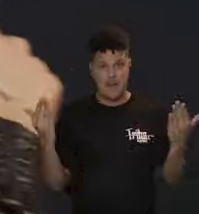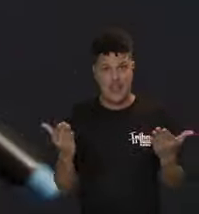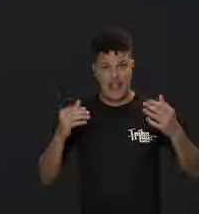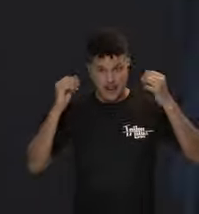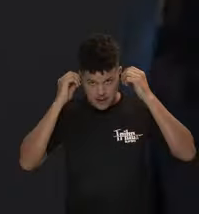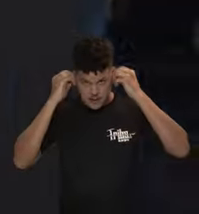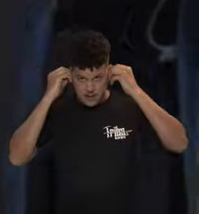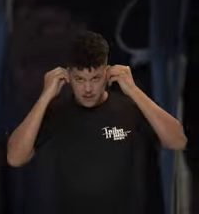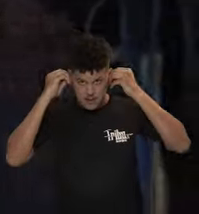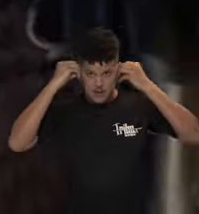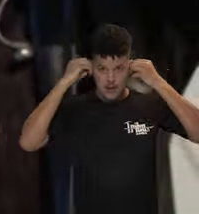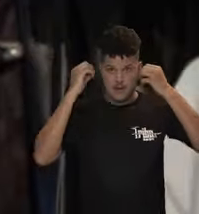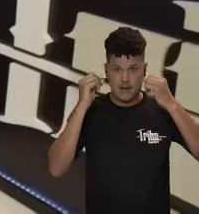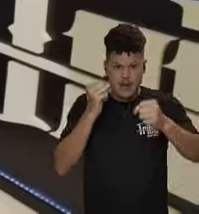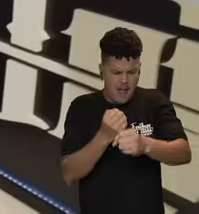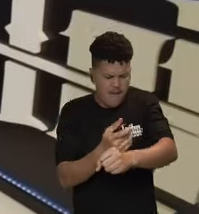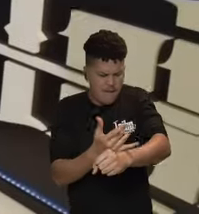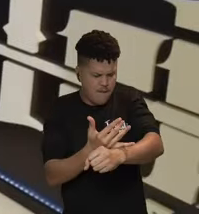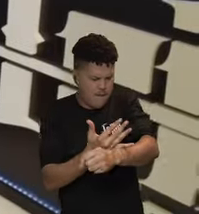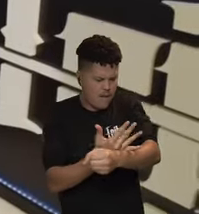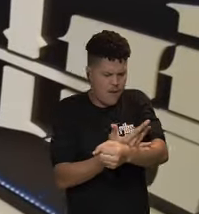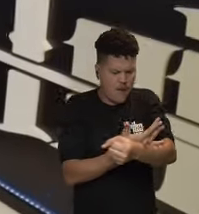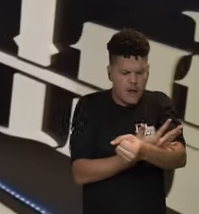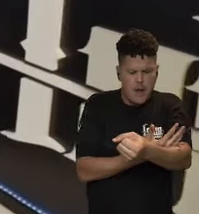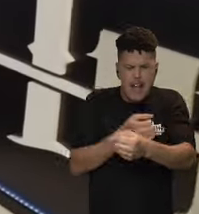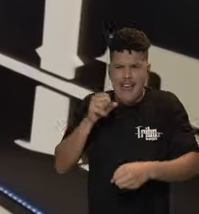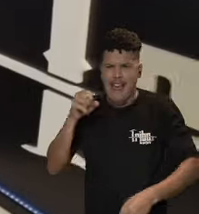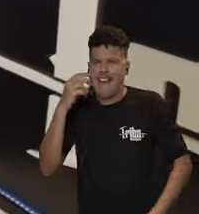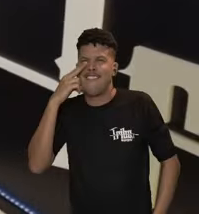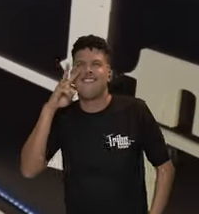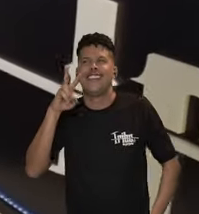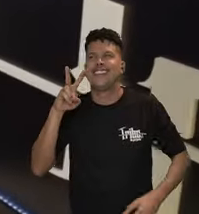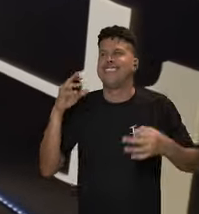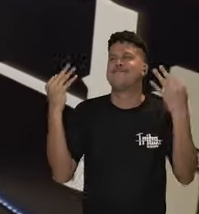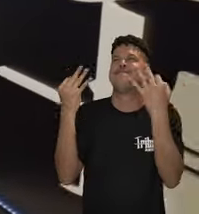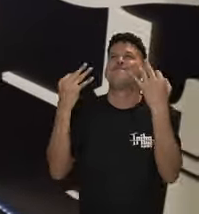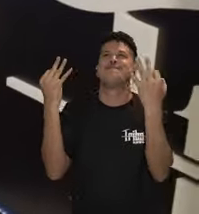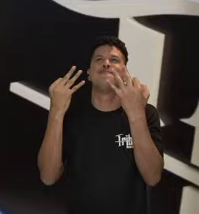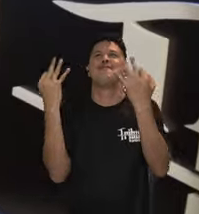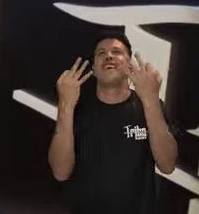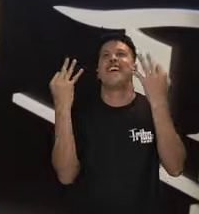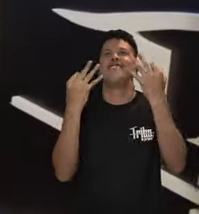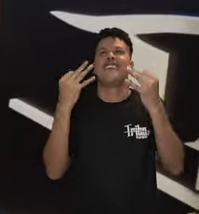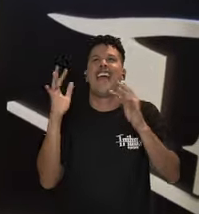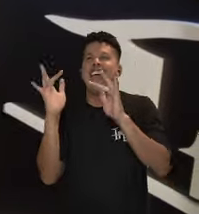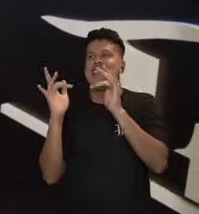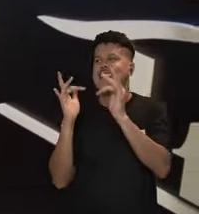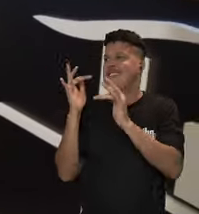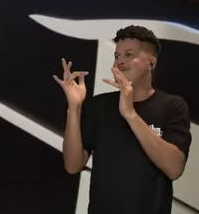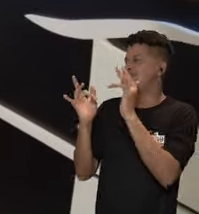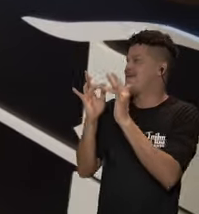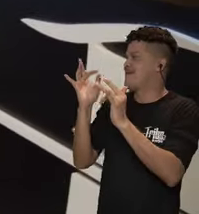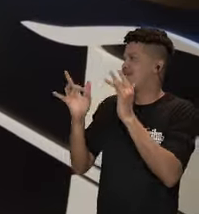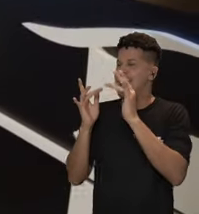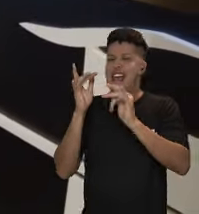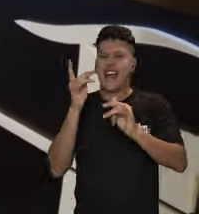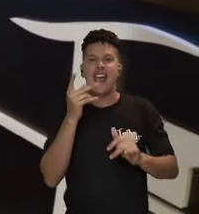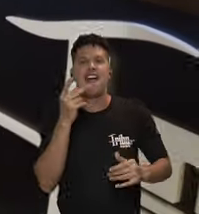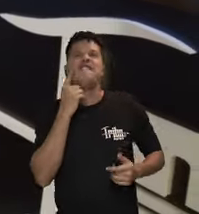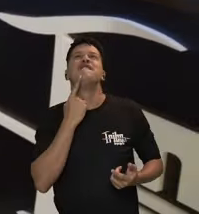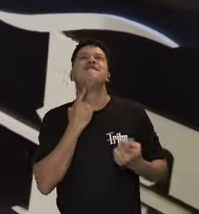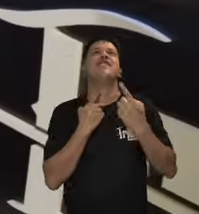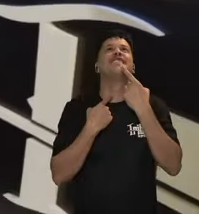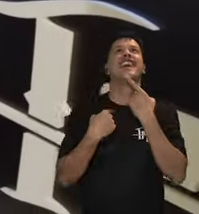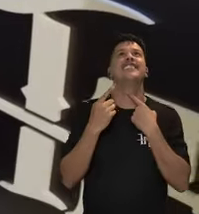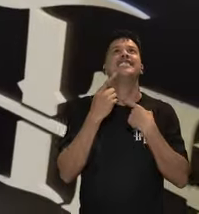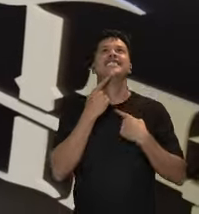nesse tempo que levou. Tá fumigando, visão tá ouro. Tô namorando e nesse